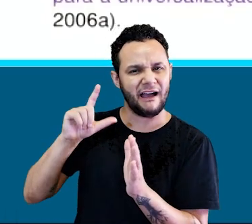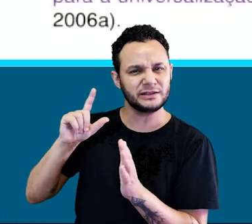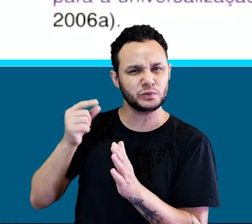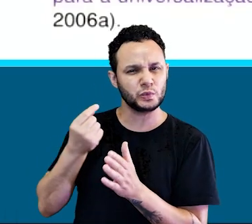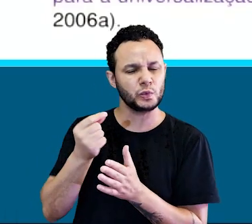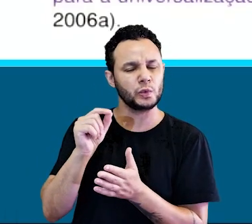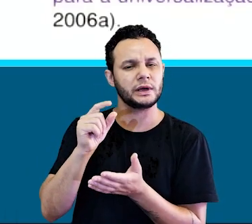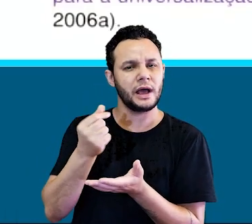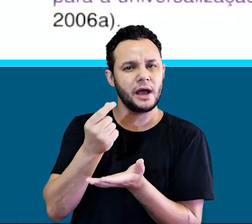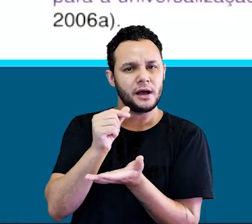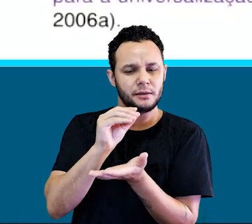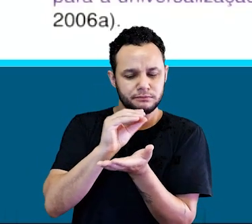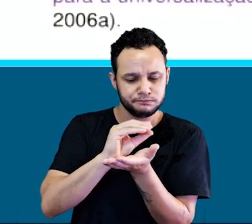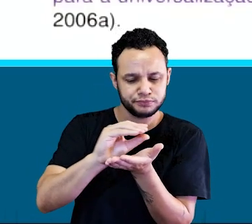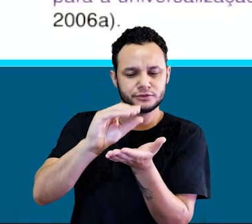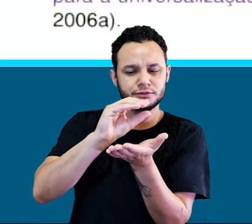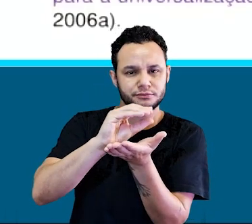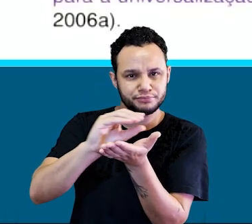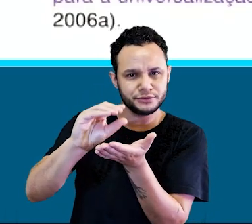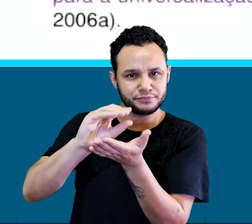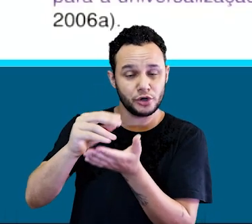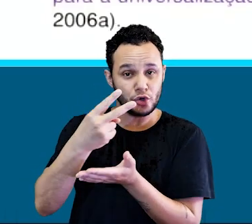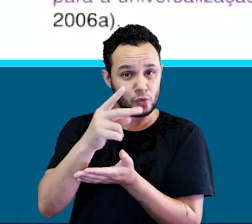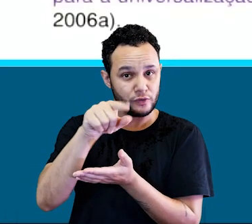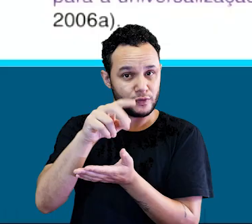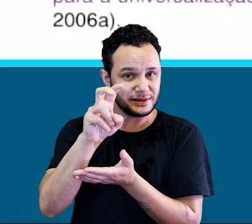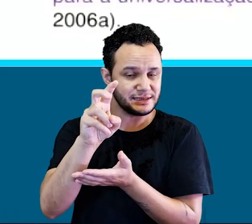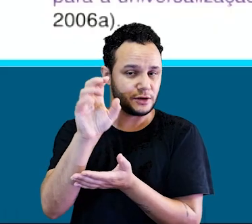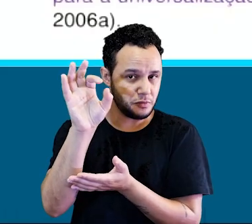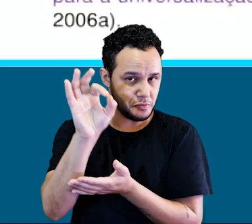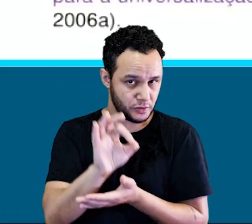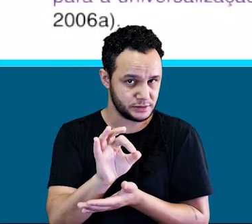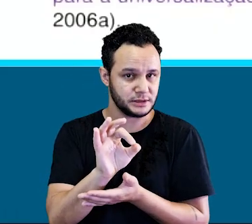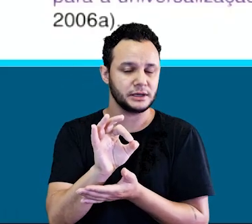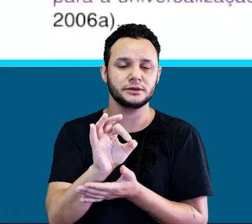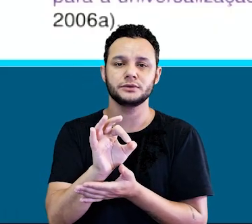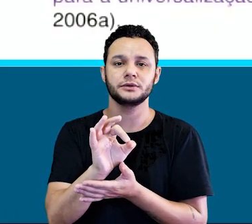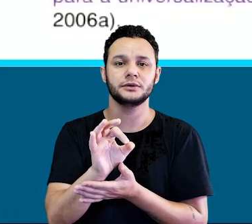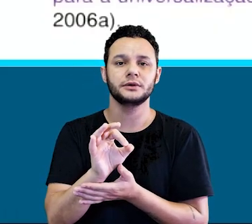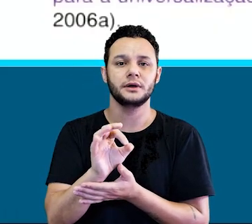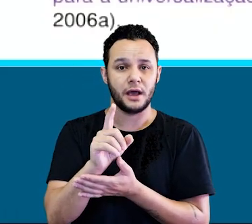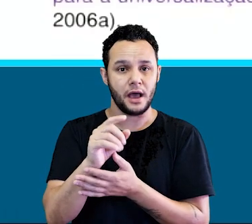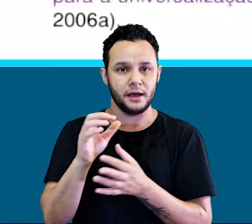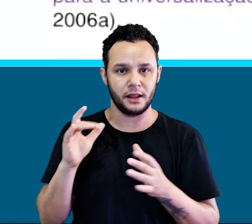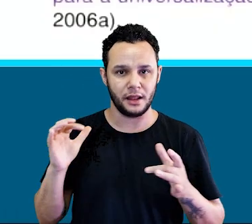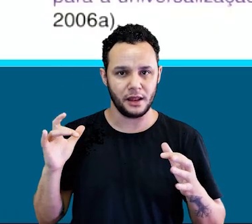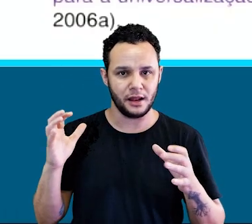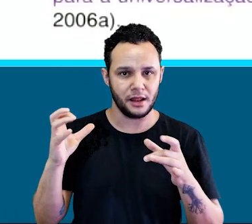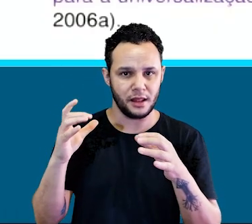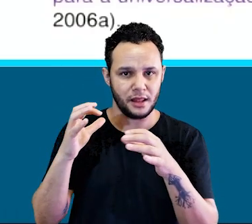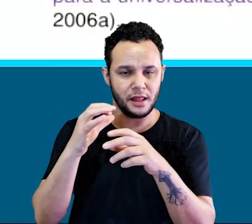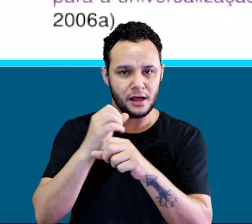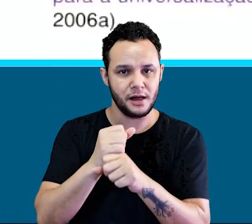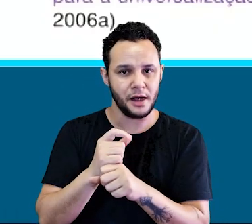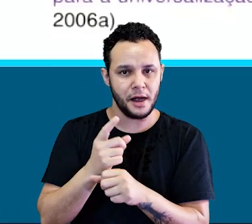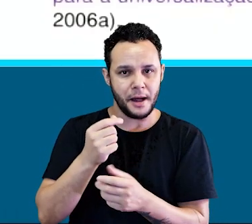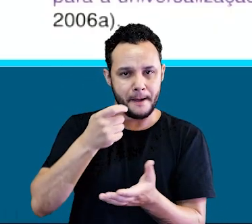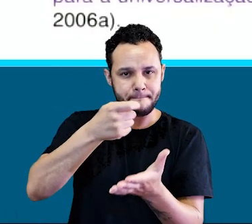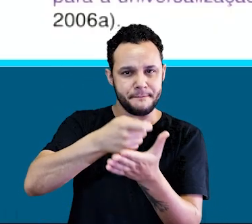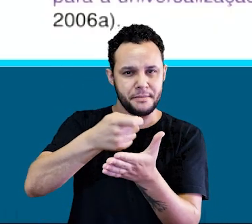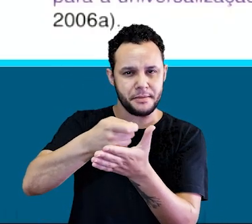E era uma contribuição, então, correspondente a uma alíquota de 2,5%, aplicada ao total